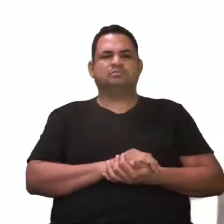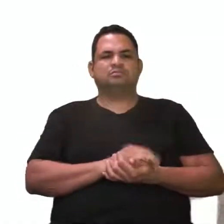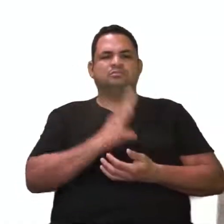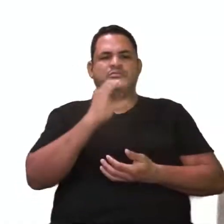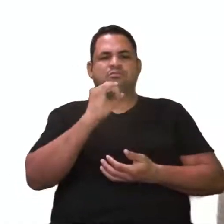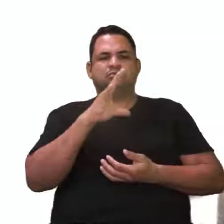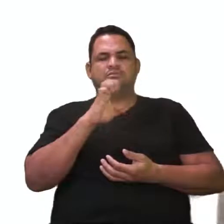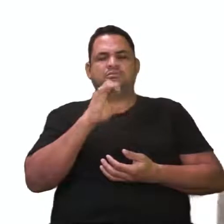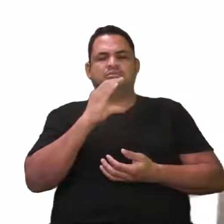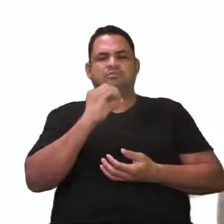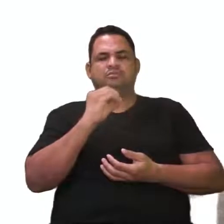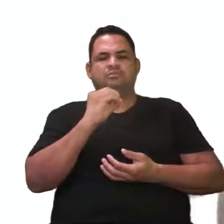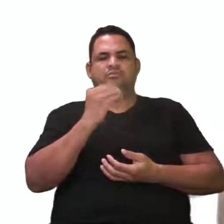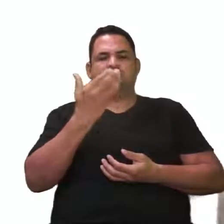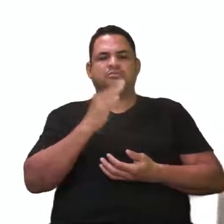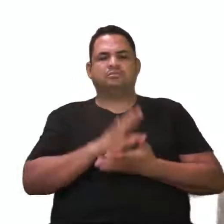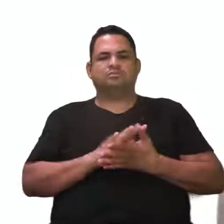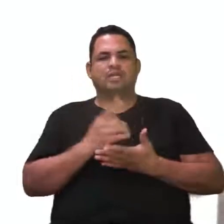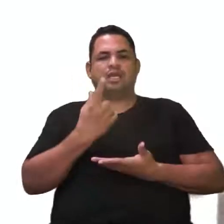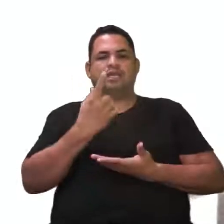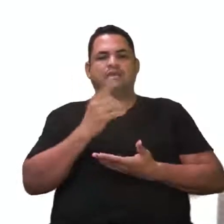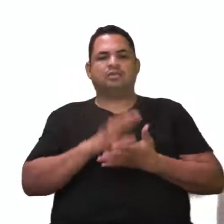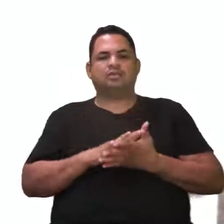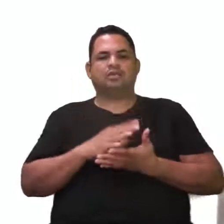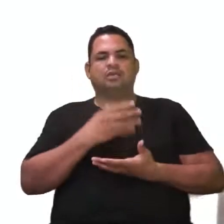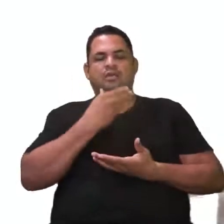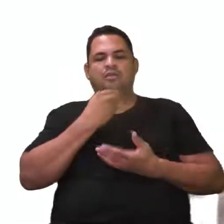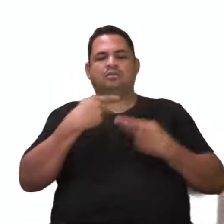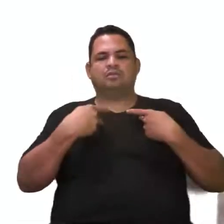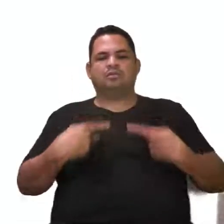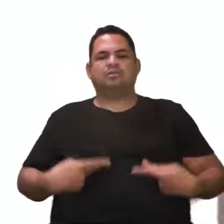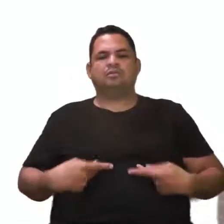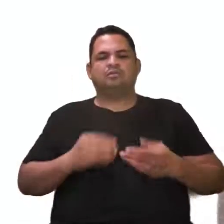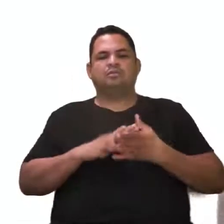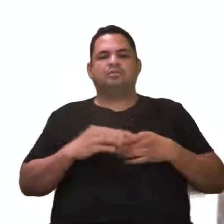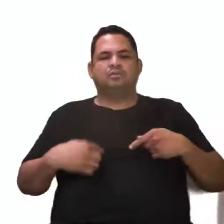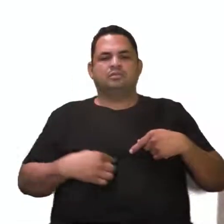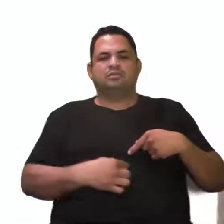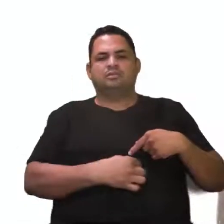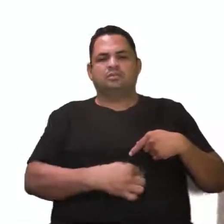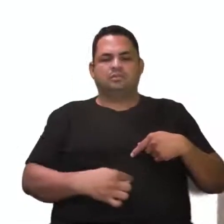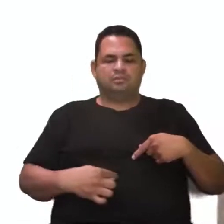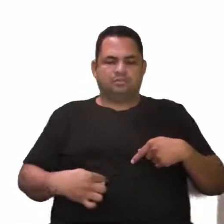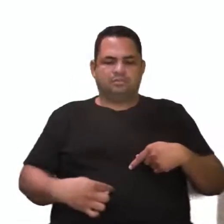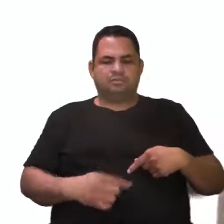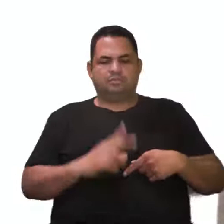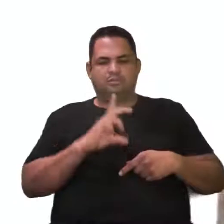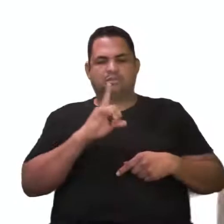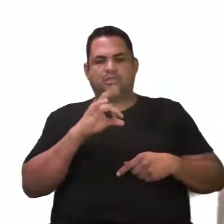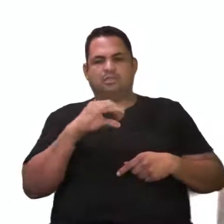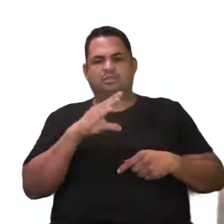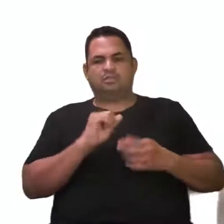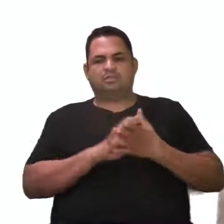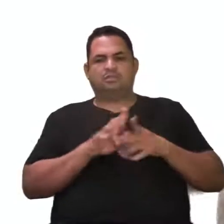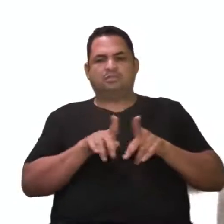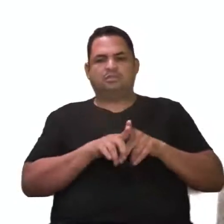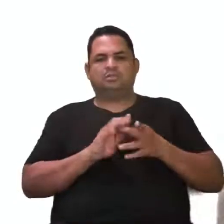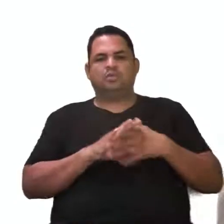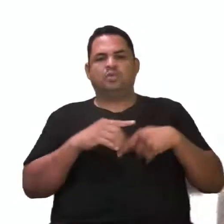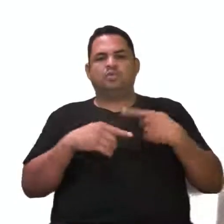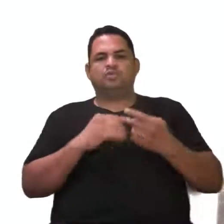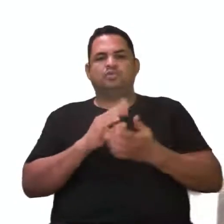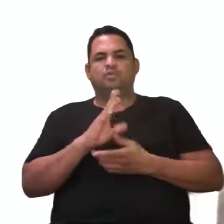seco. E olha o seco no ser humano. Aqui o intestino e o intestino delgado. E aqui o